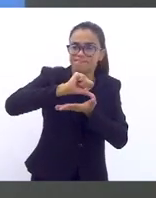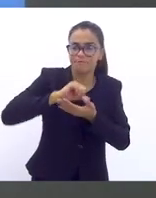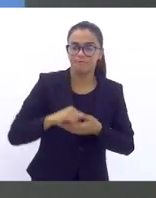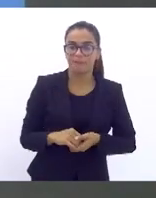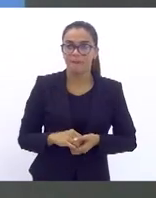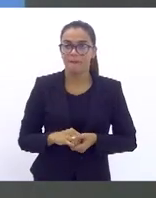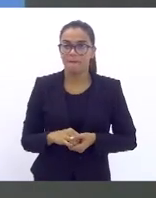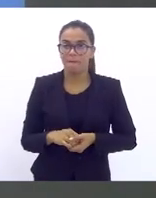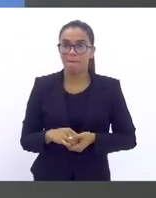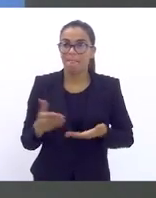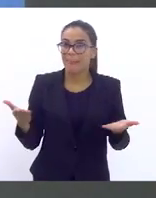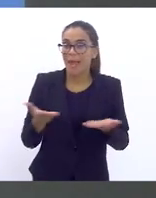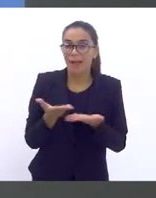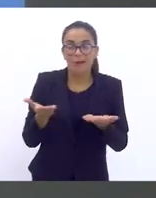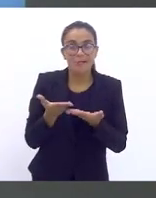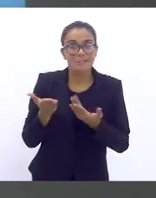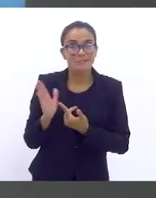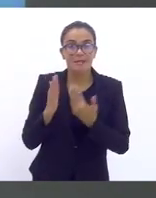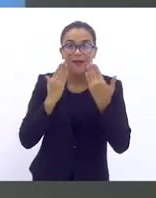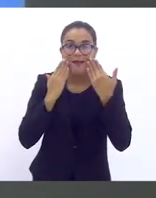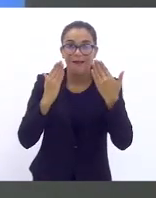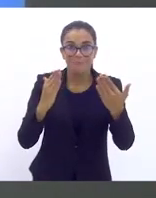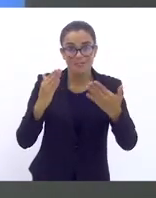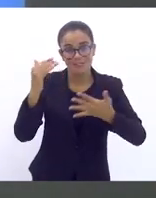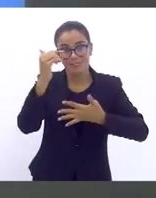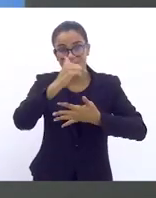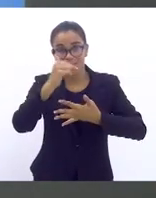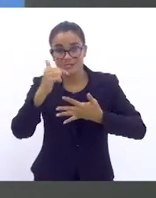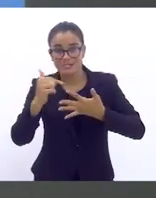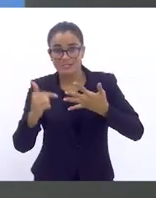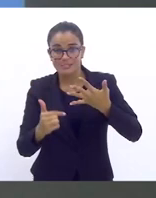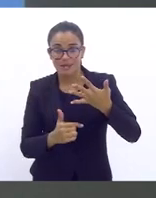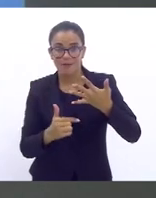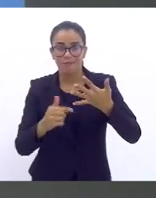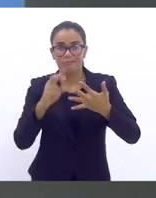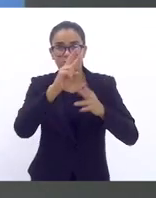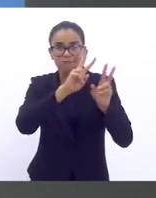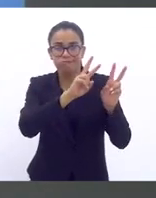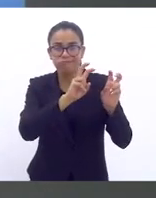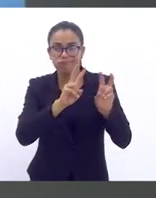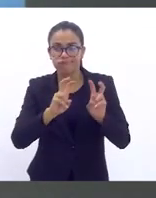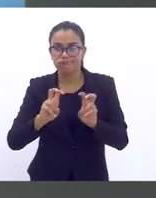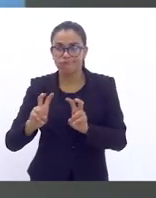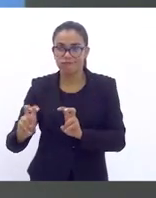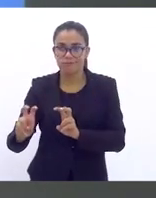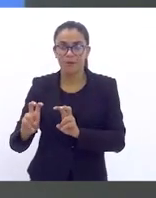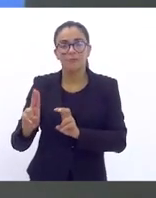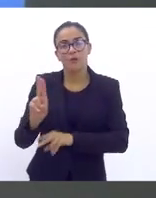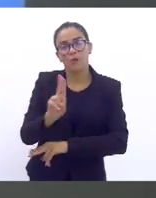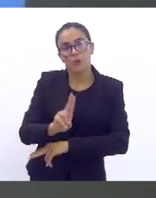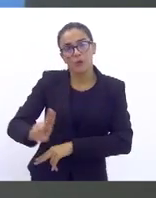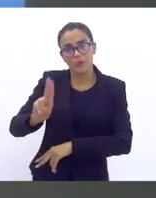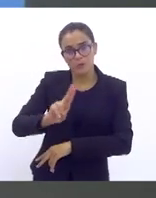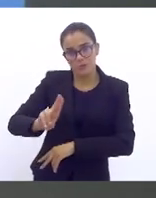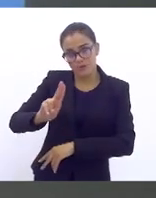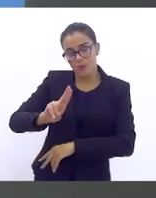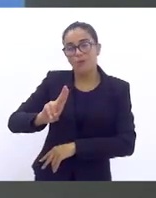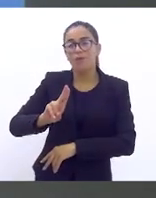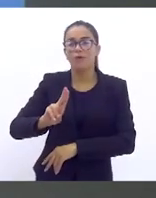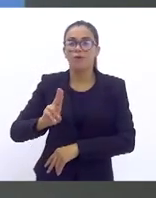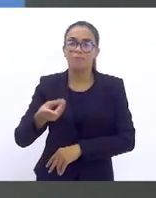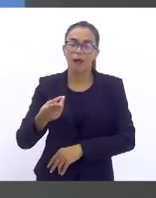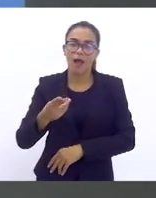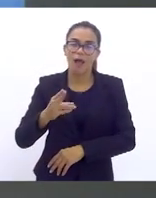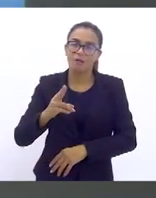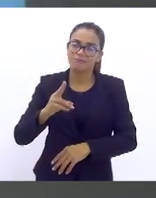agora a gente apresenta os critérios que nos que foram utilizados para definição dos complexos